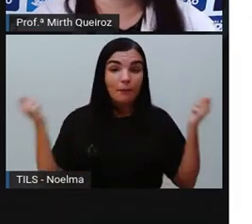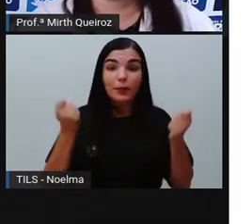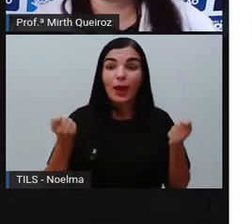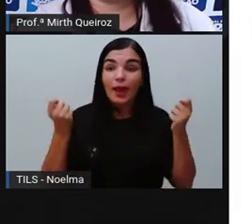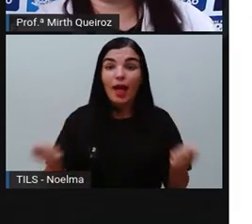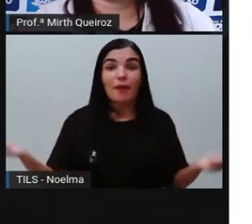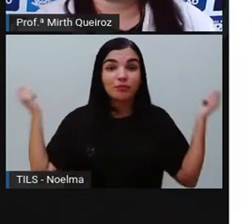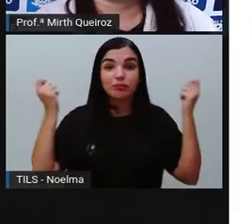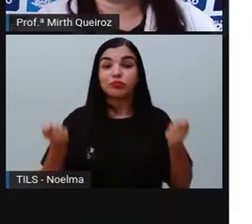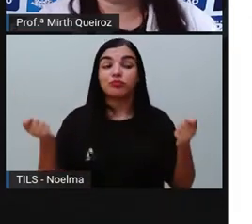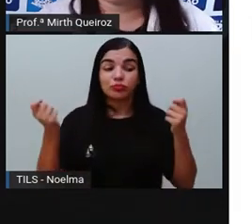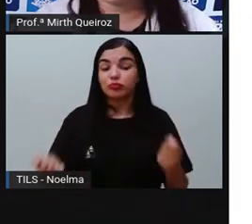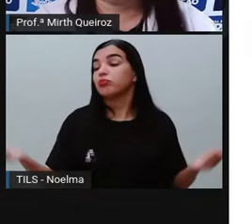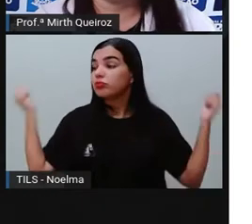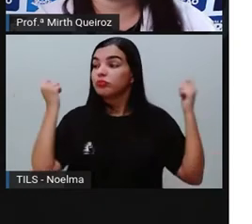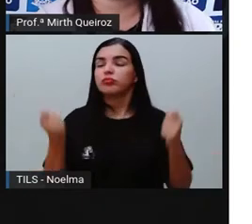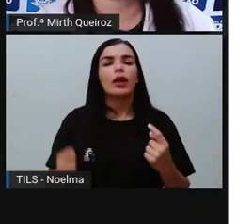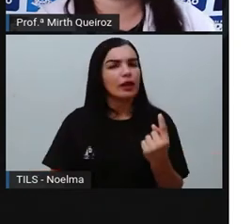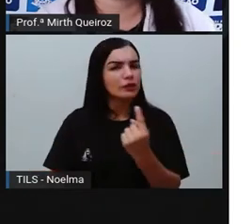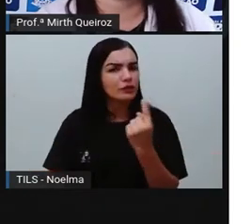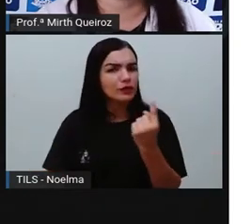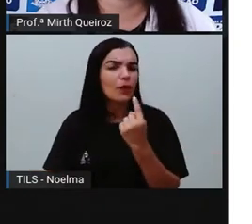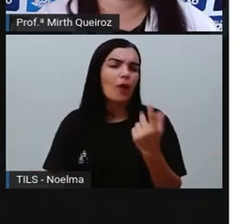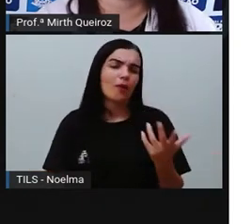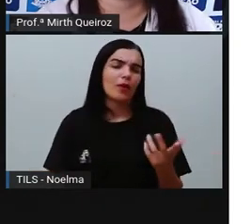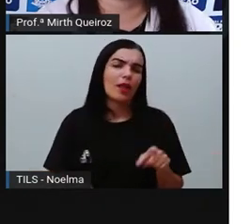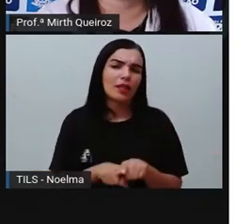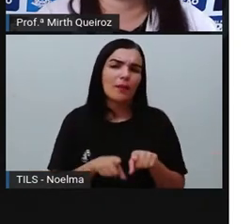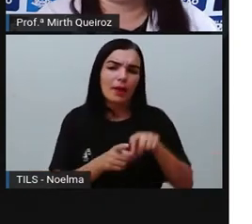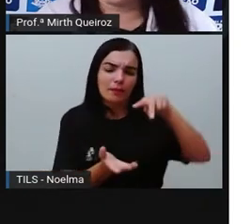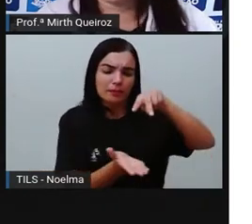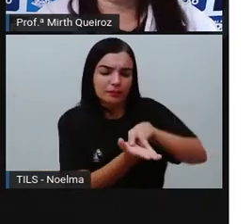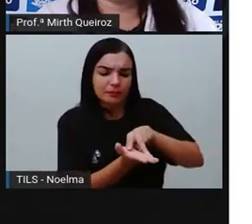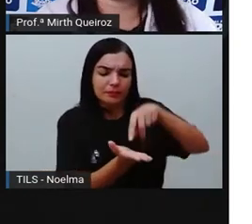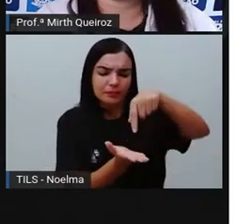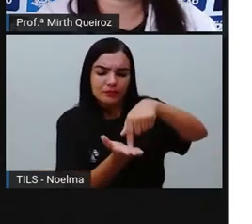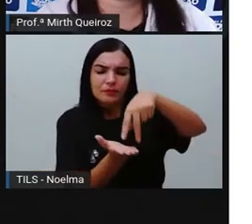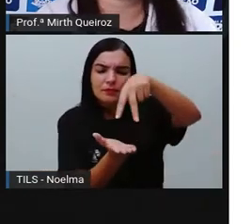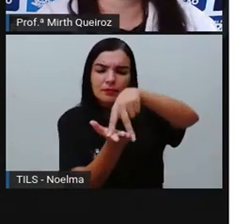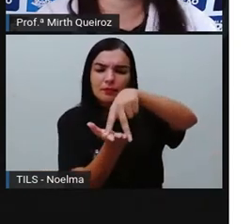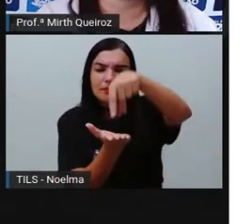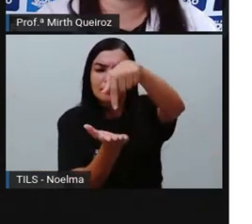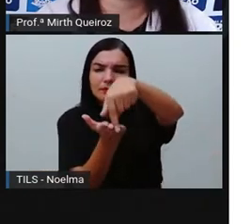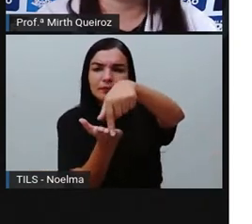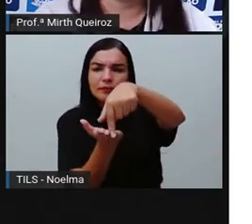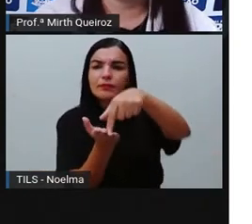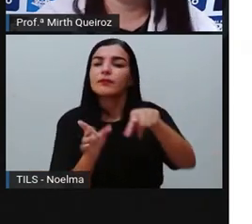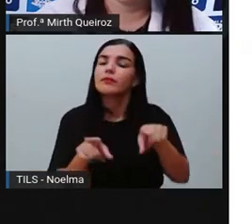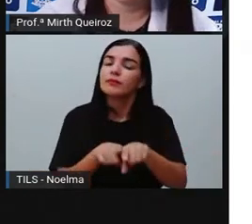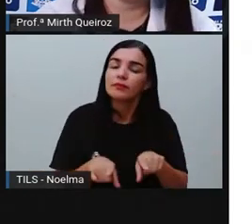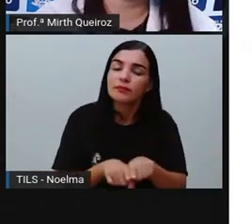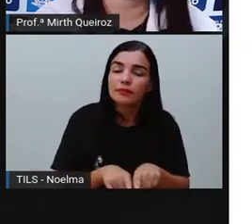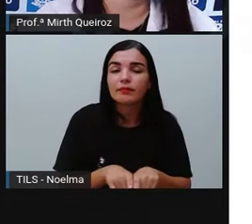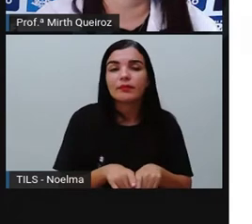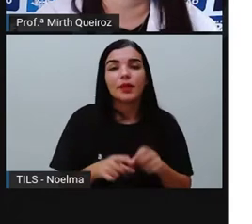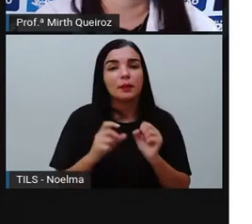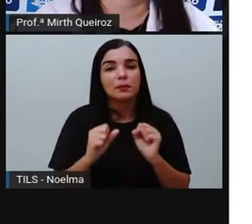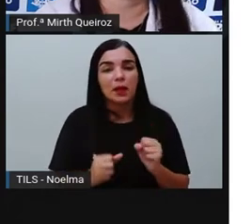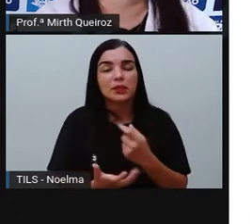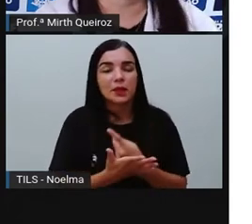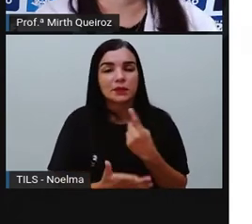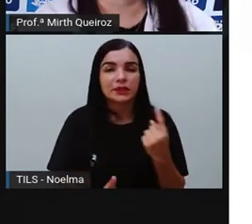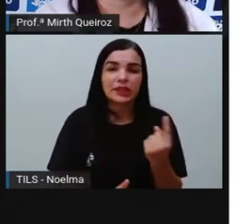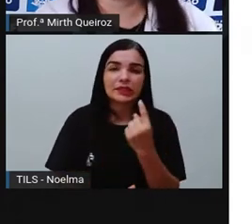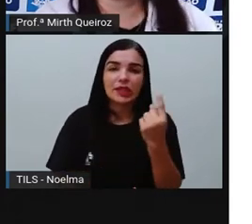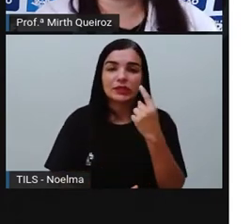pula-corda individual. A amarelinha também, né? Um tipo de atividade que é uma atividade física que exige movimento, que vocês também podem estar